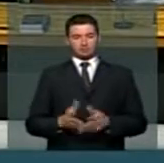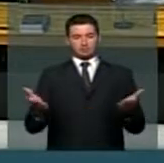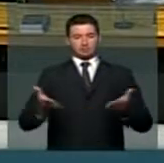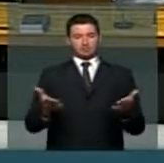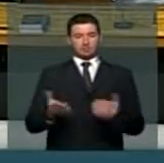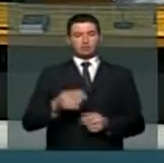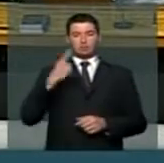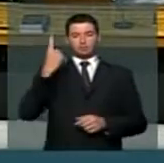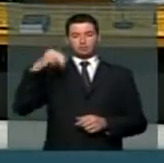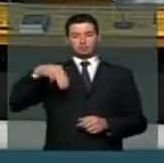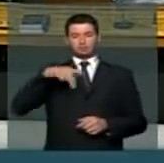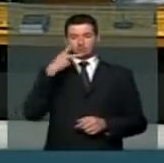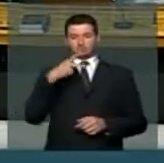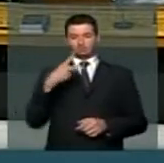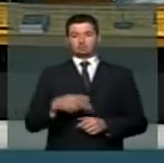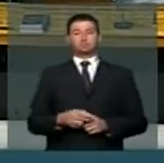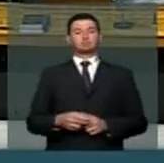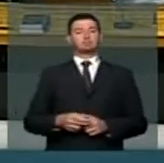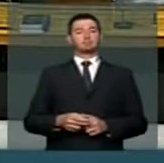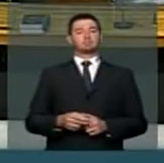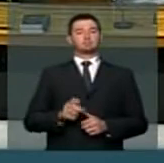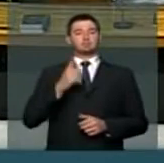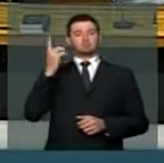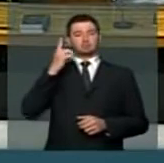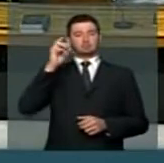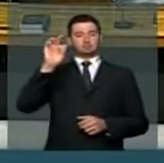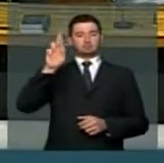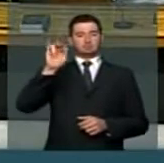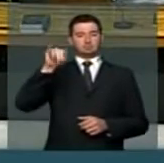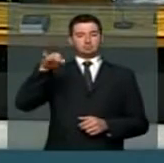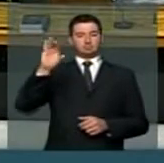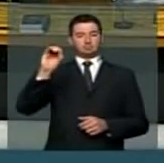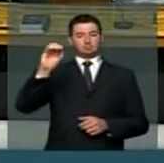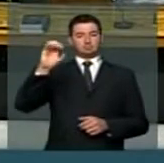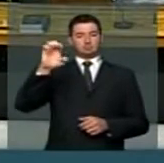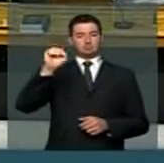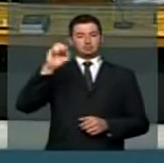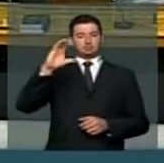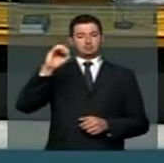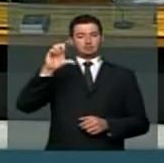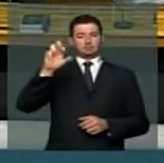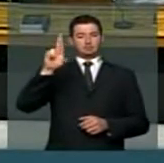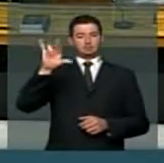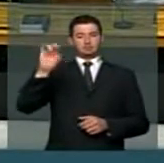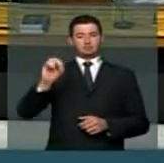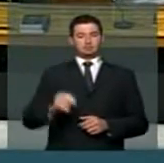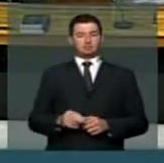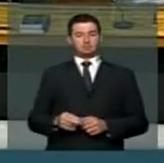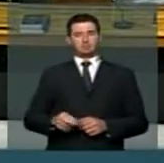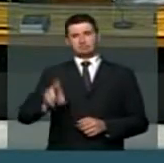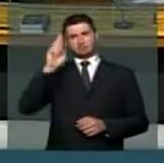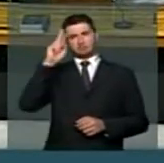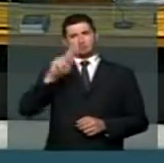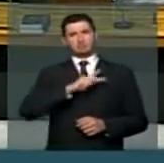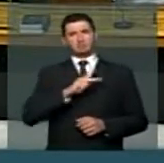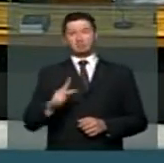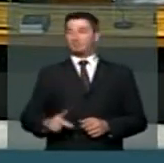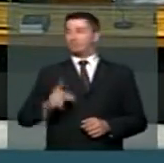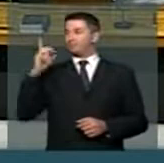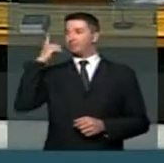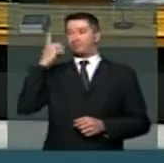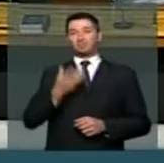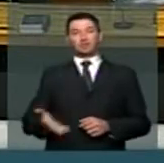Para uma breve intervenção, concedo a palavra o ilustre deputado Francisco Scott. Senhor presidente, demais